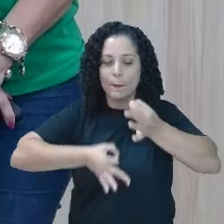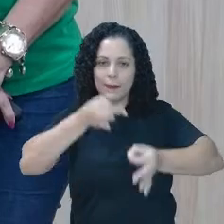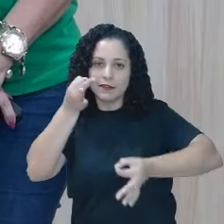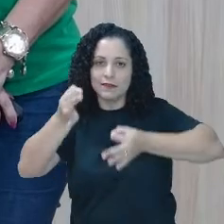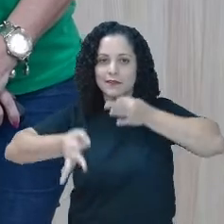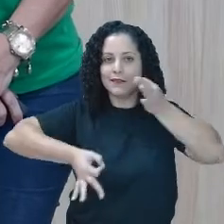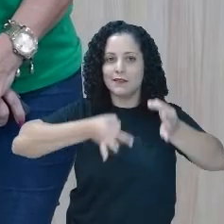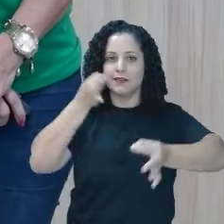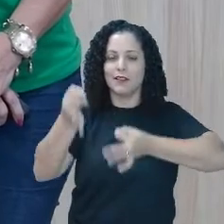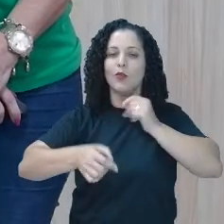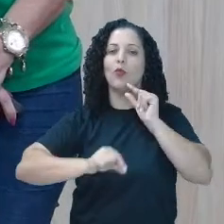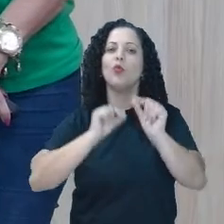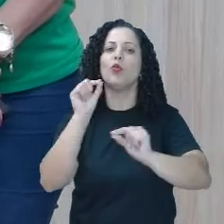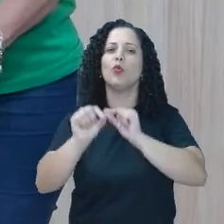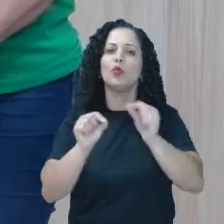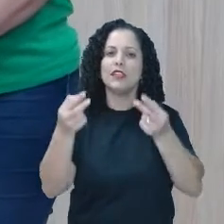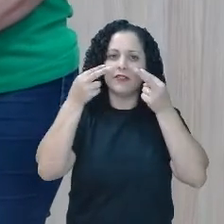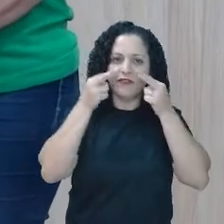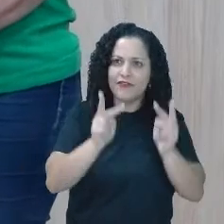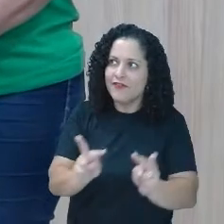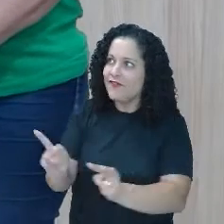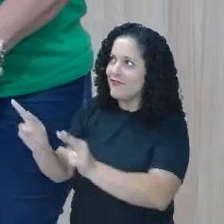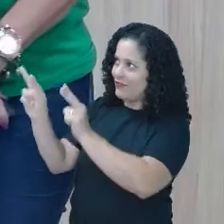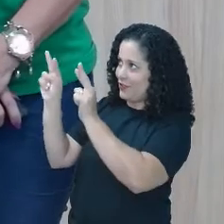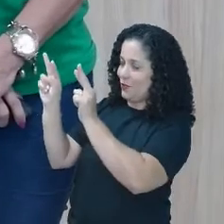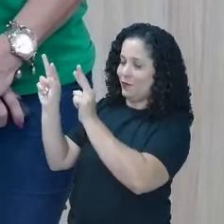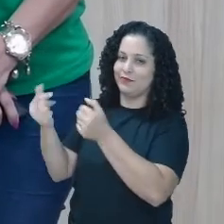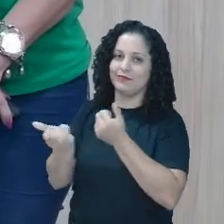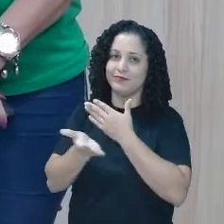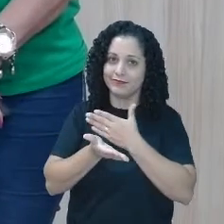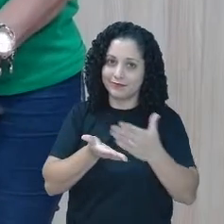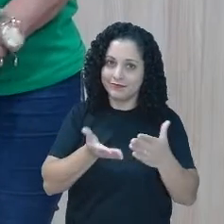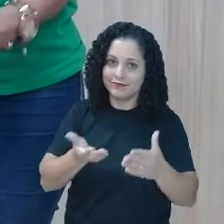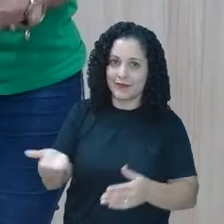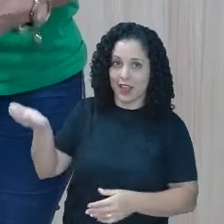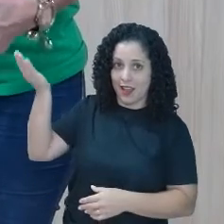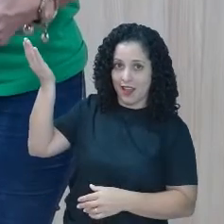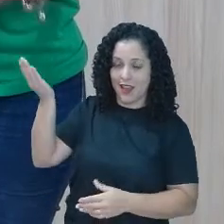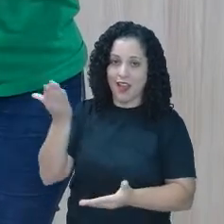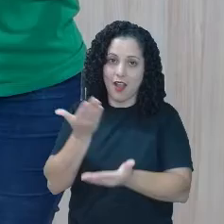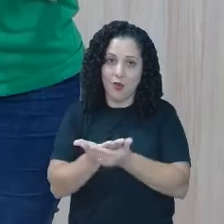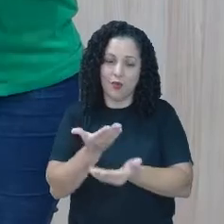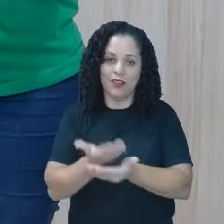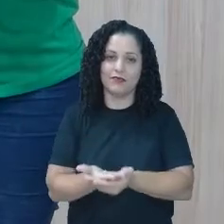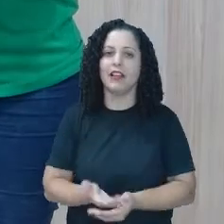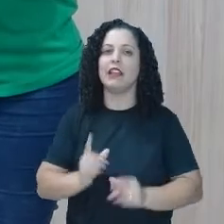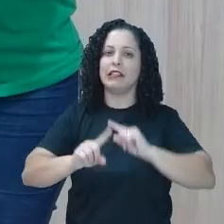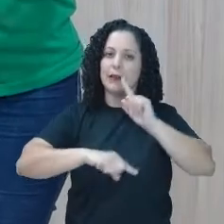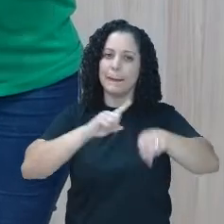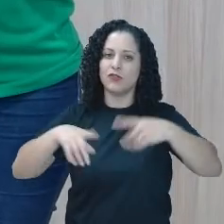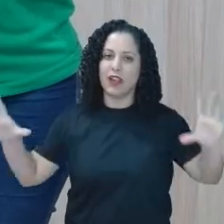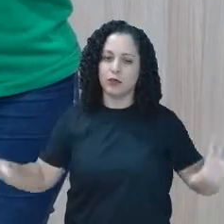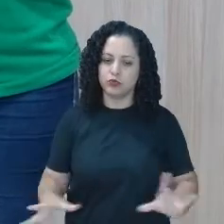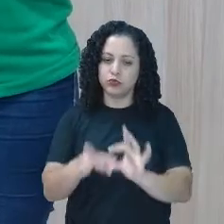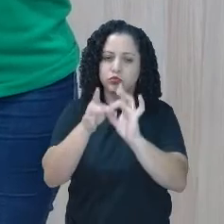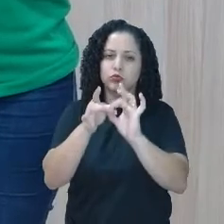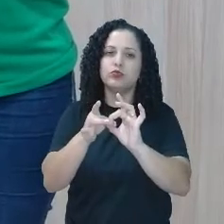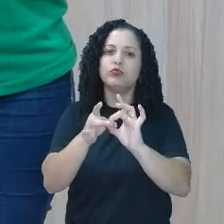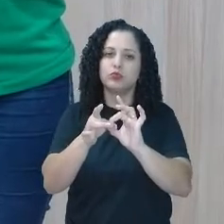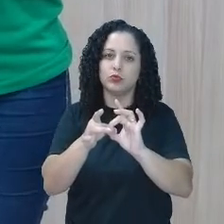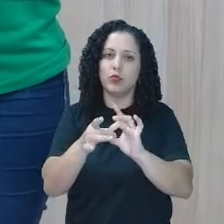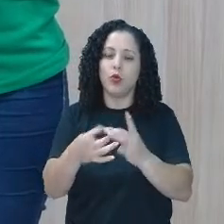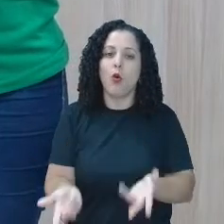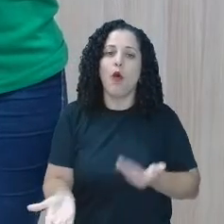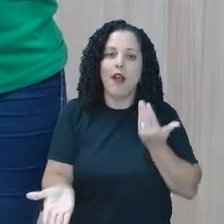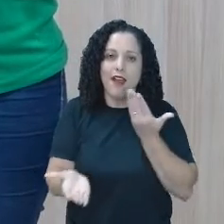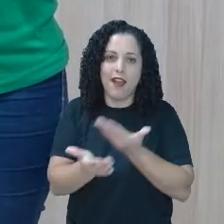o que foi que vocês viram nesse iniciozinho de aula, tá certo? Isso aí a gente vai linkar com a nossa aula que